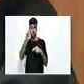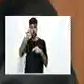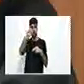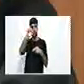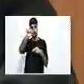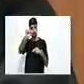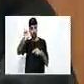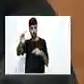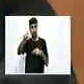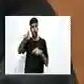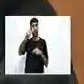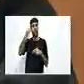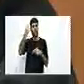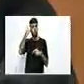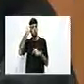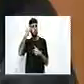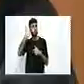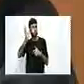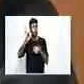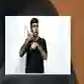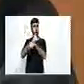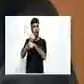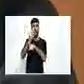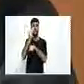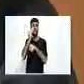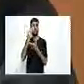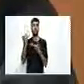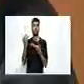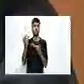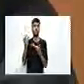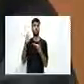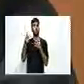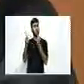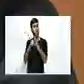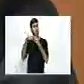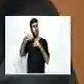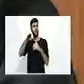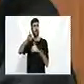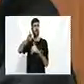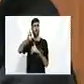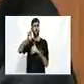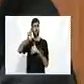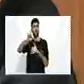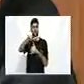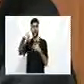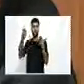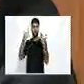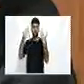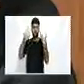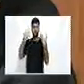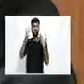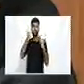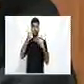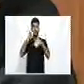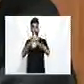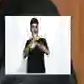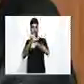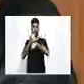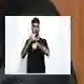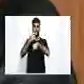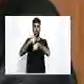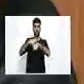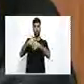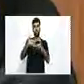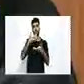eh Já pensou nisso né essa possibilidade pelo menos na estação mais quente do ano fazer um horário diferente para os varredores no